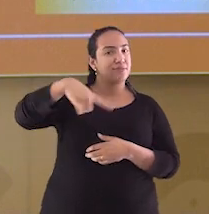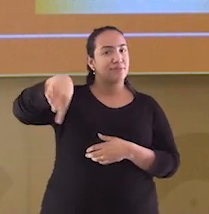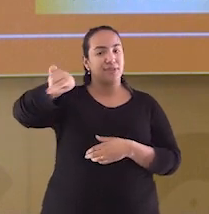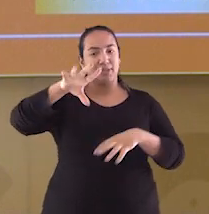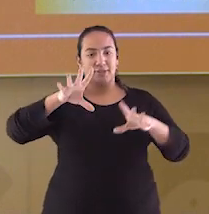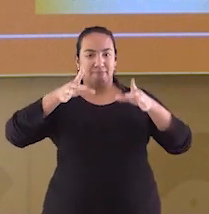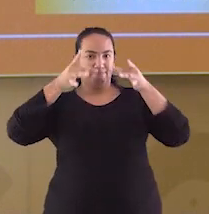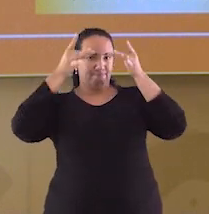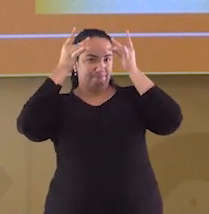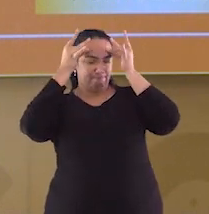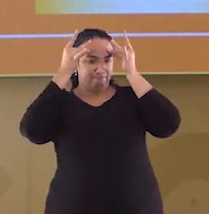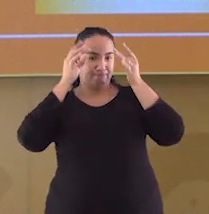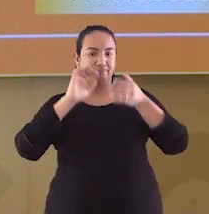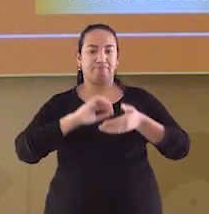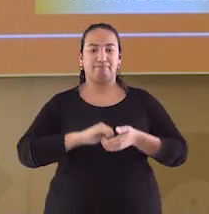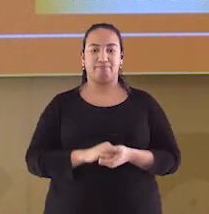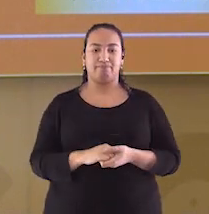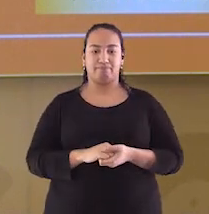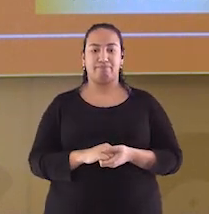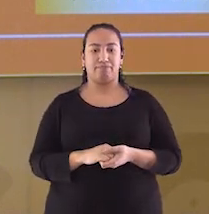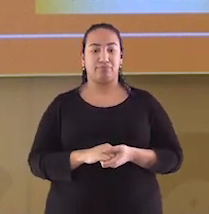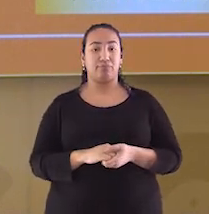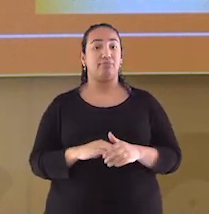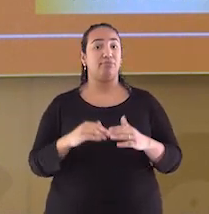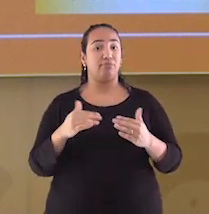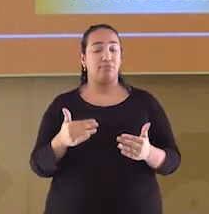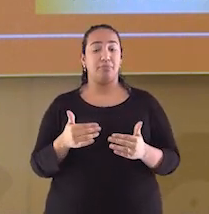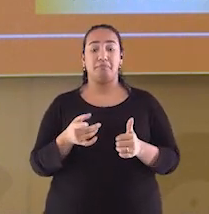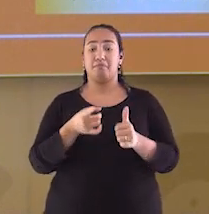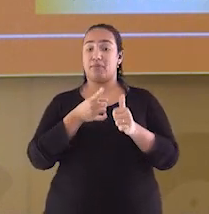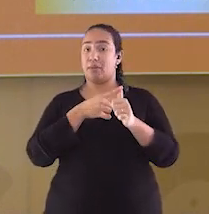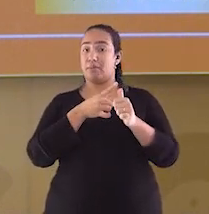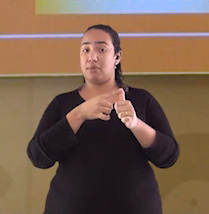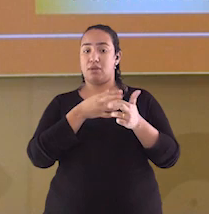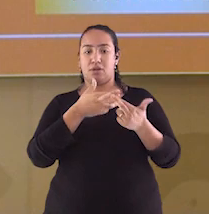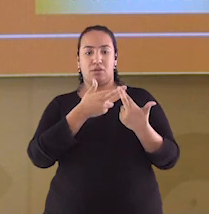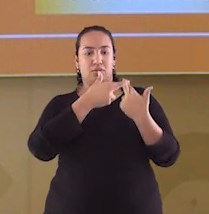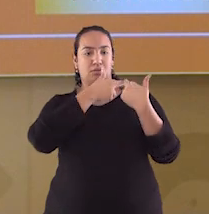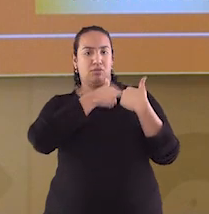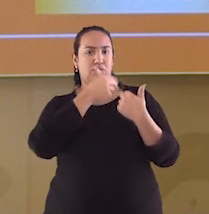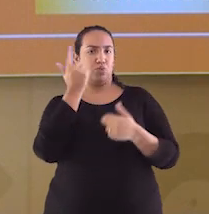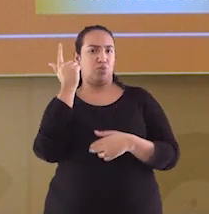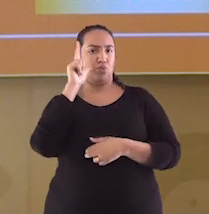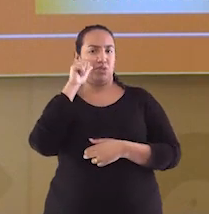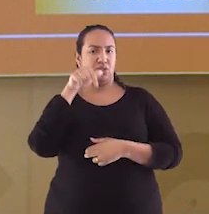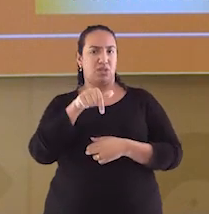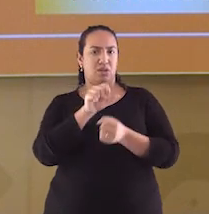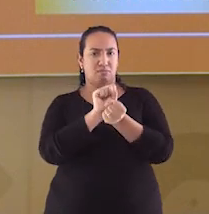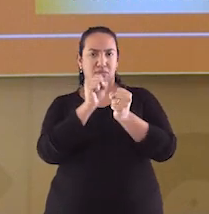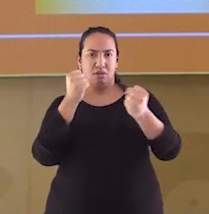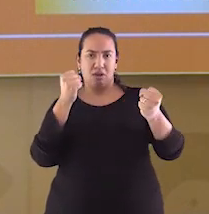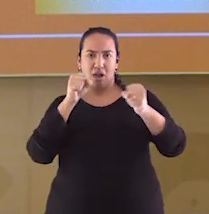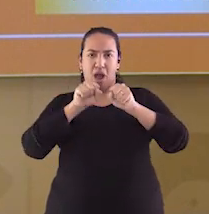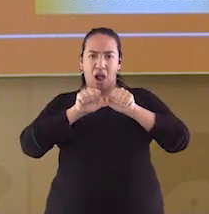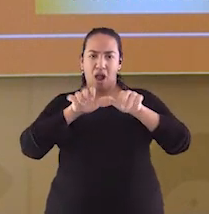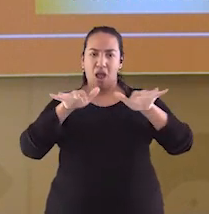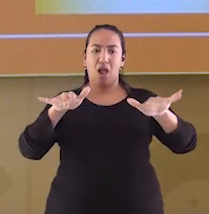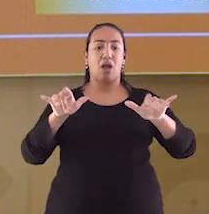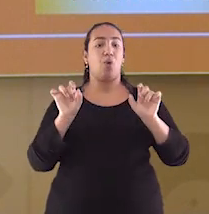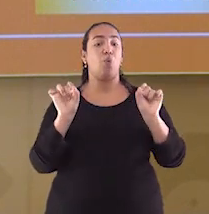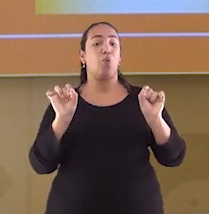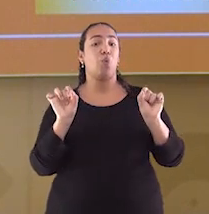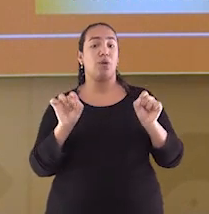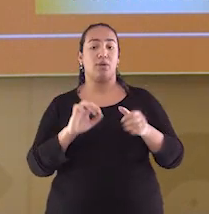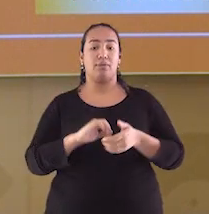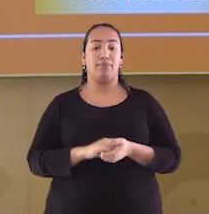ficou ligado. A primeira missão para conseguir aumentar o território do nosso estado era